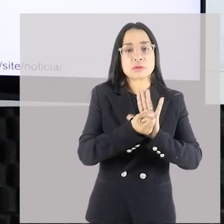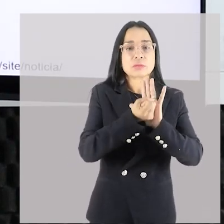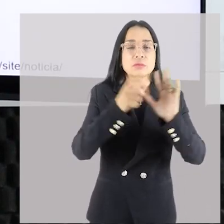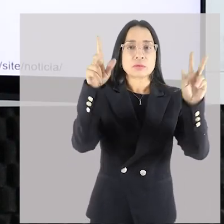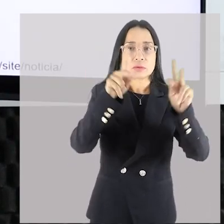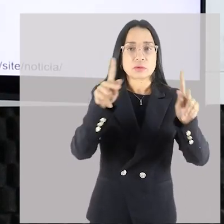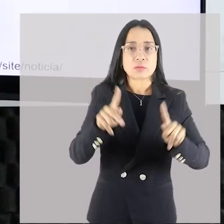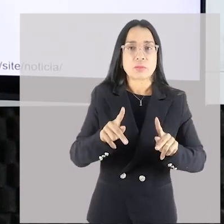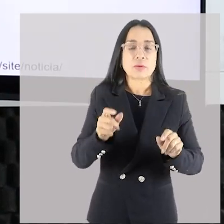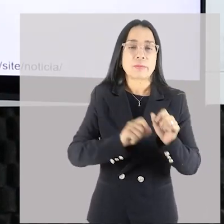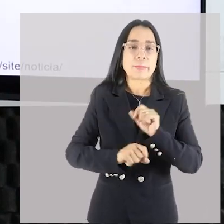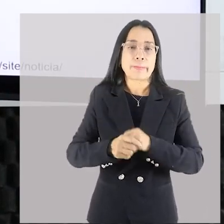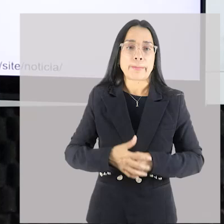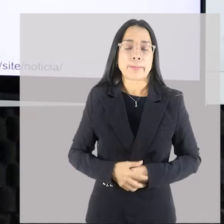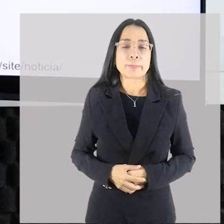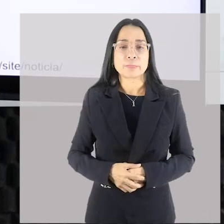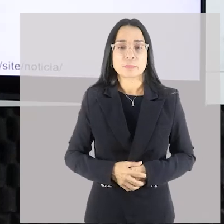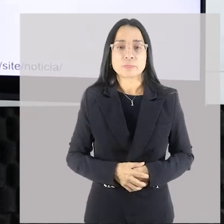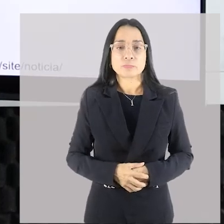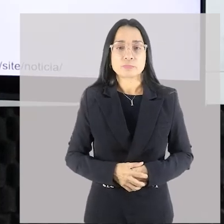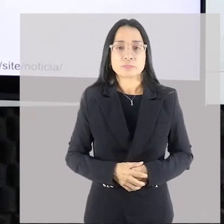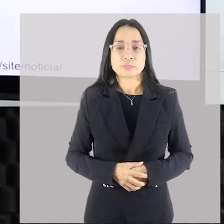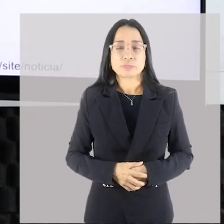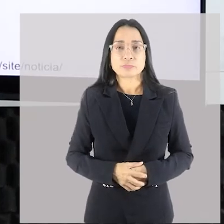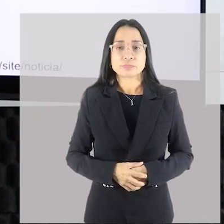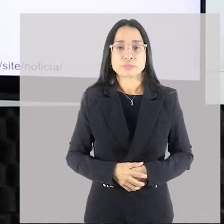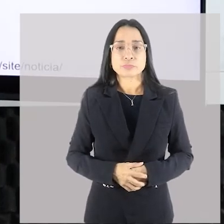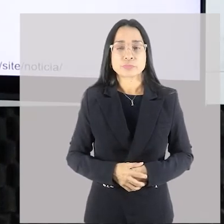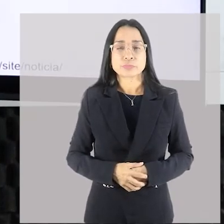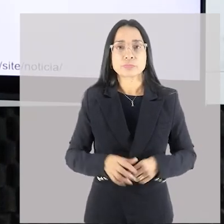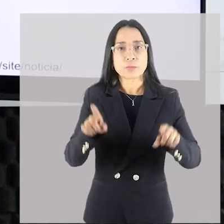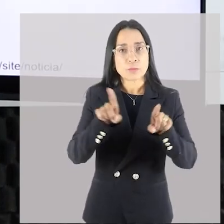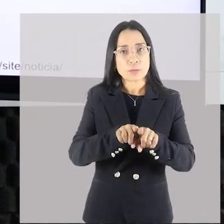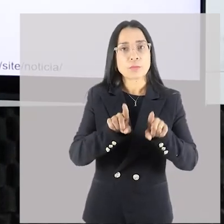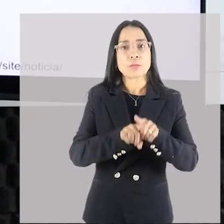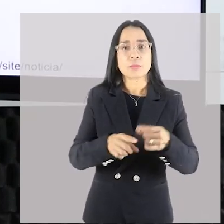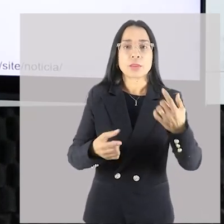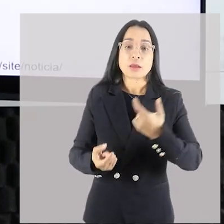certo? As medalhas também, elas